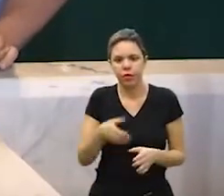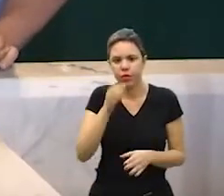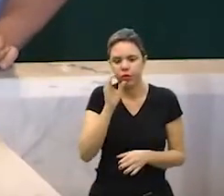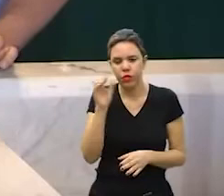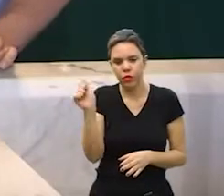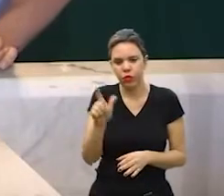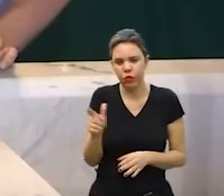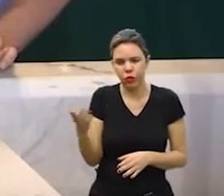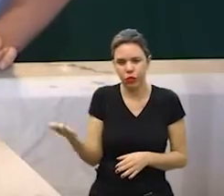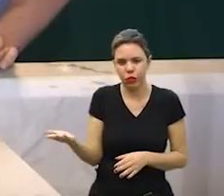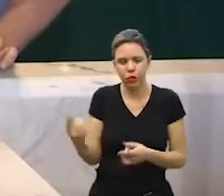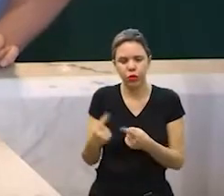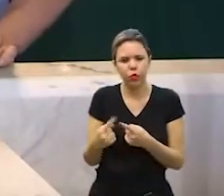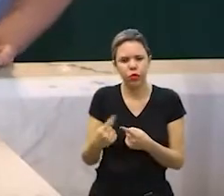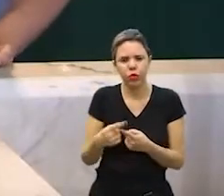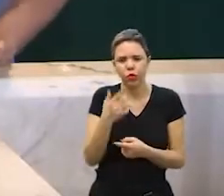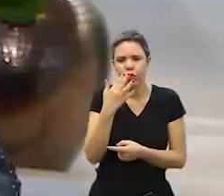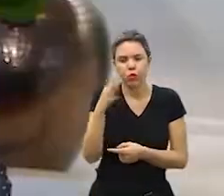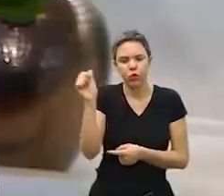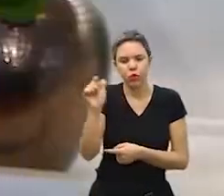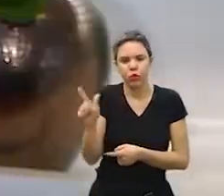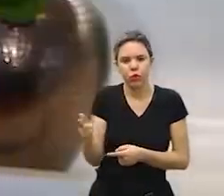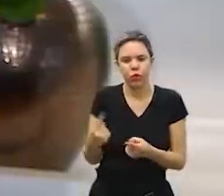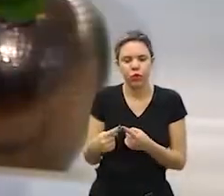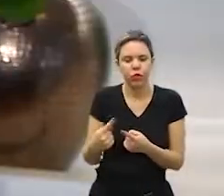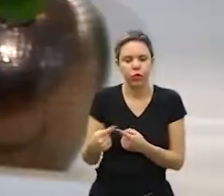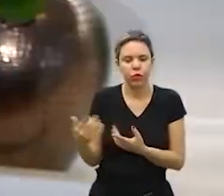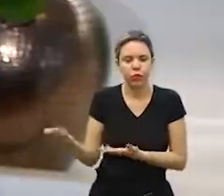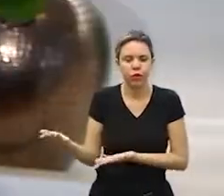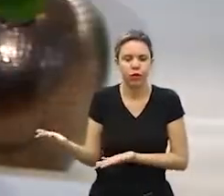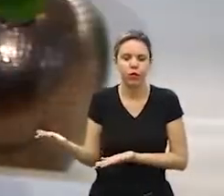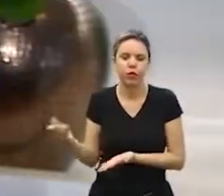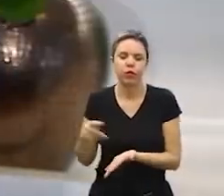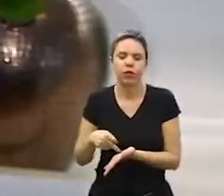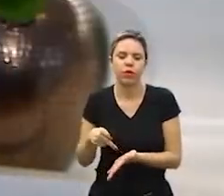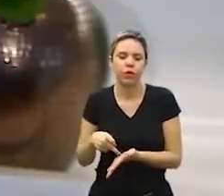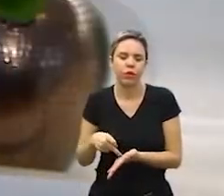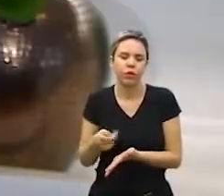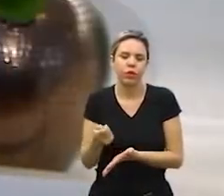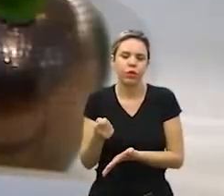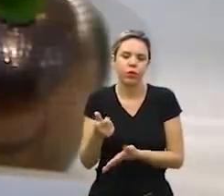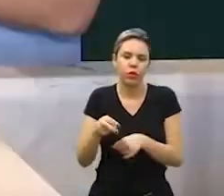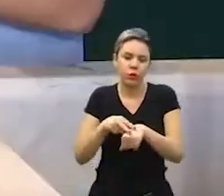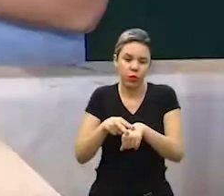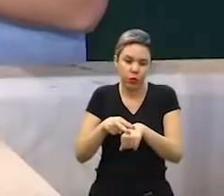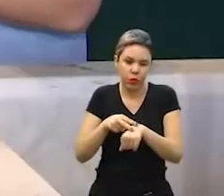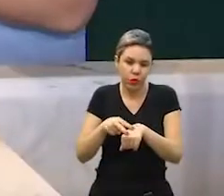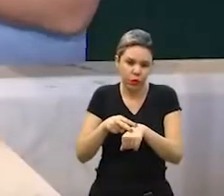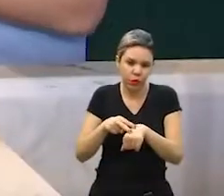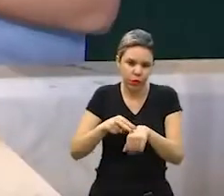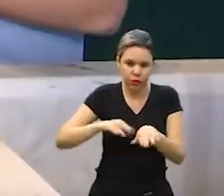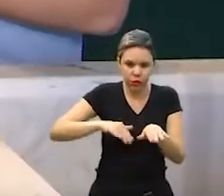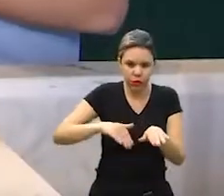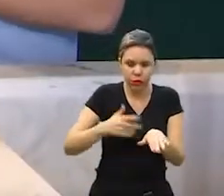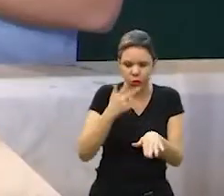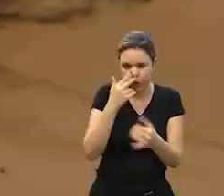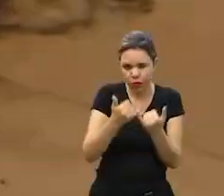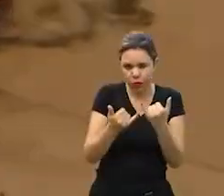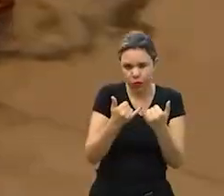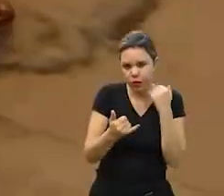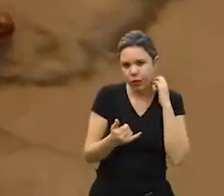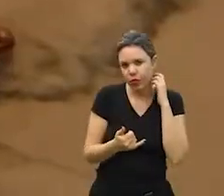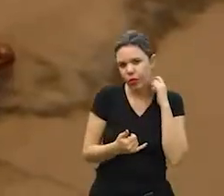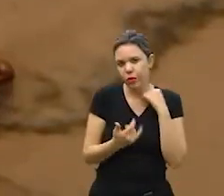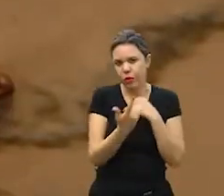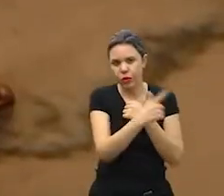nosso drink azul, por que ele tá azul? Aqui, na verdade, ele ficou quase um verde piscina, né? Ele ficou um pouco diferente